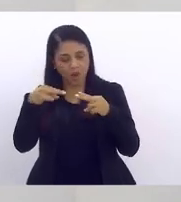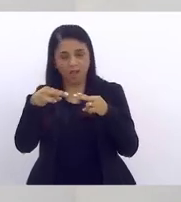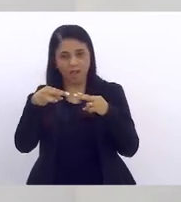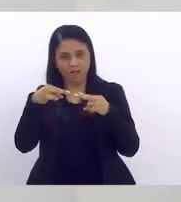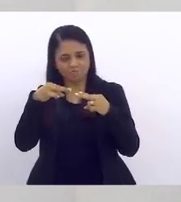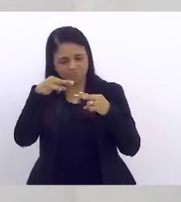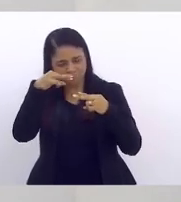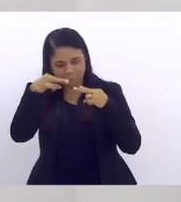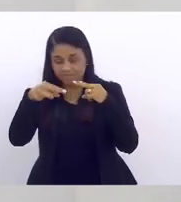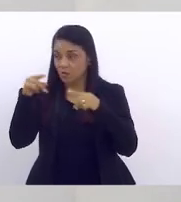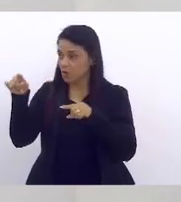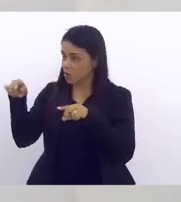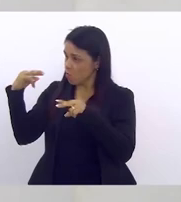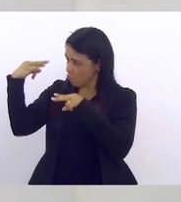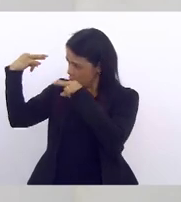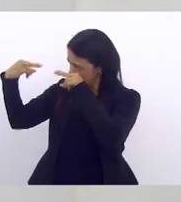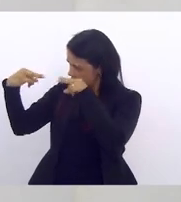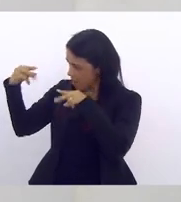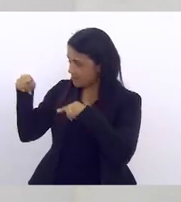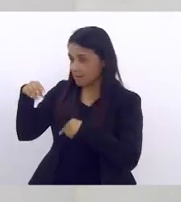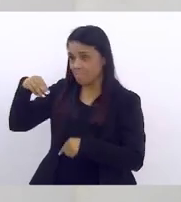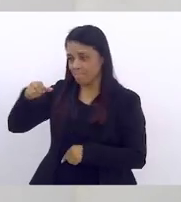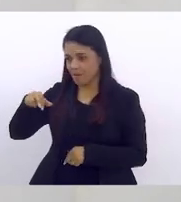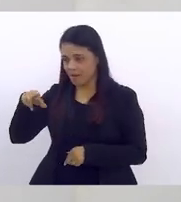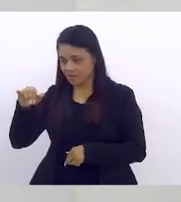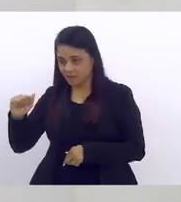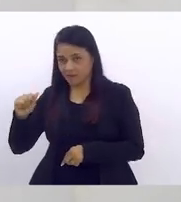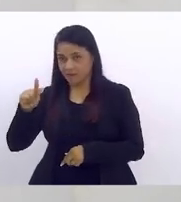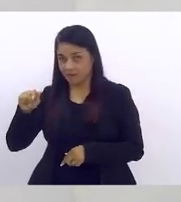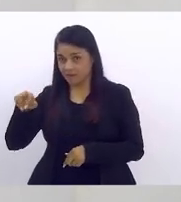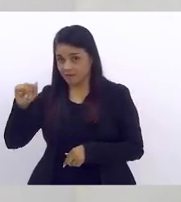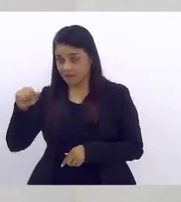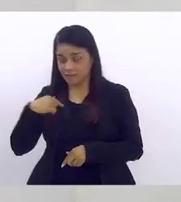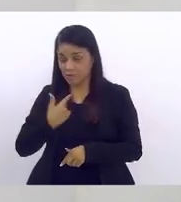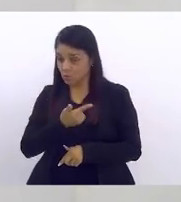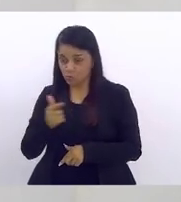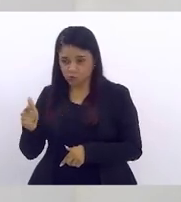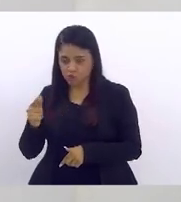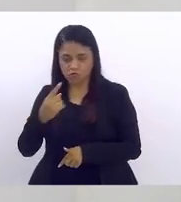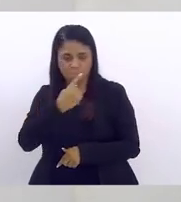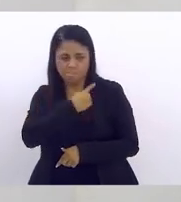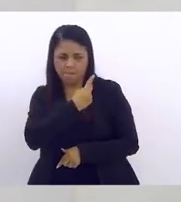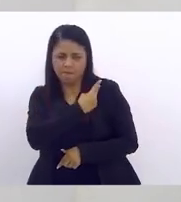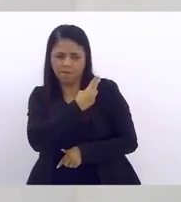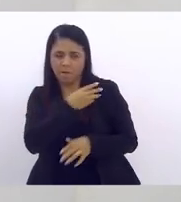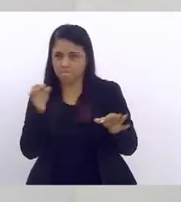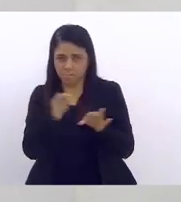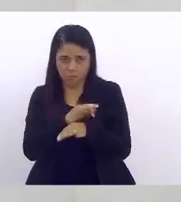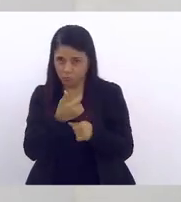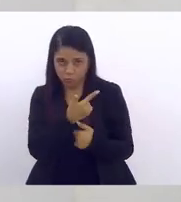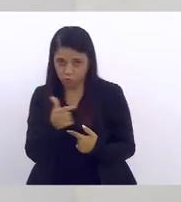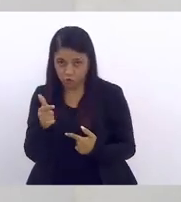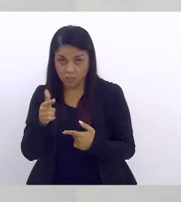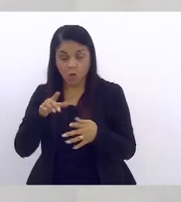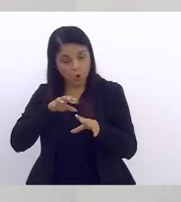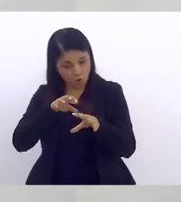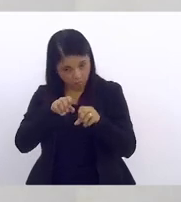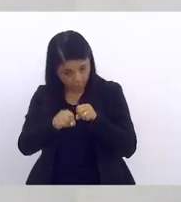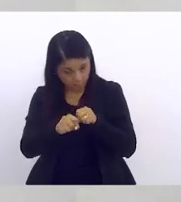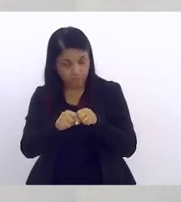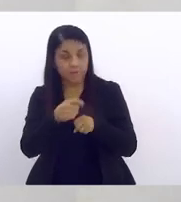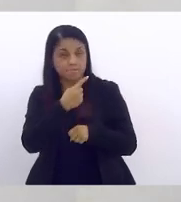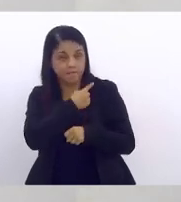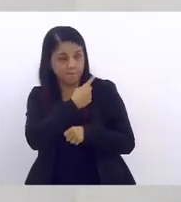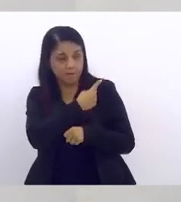através do olhar da Maria da Graça Teixeira, eu, que não tinha nem o ensino médio completo, concluí o meu ensino